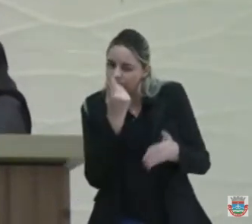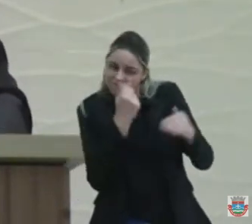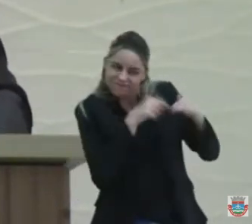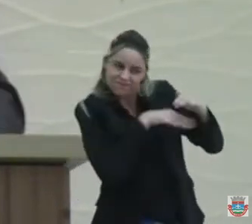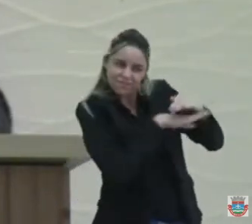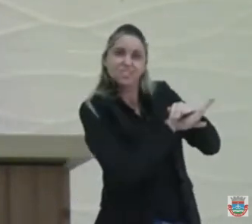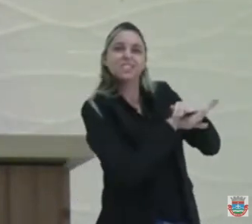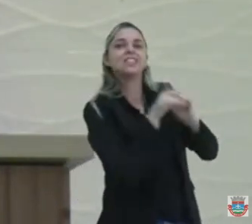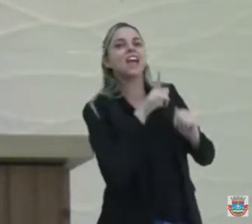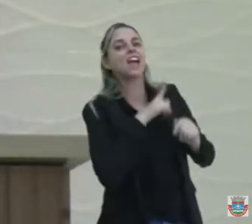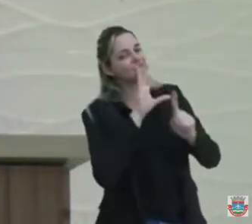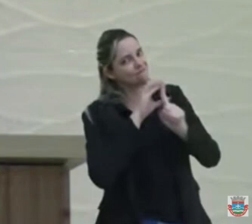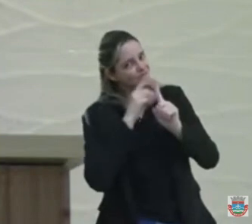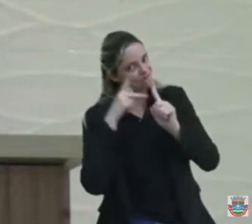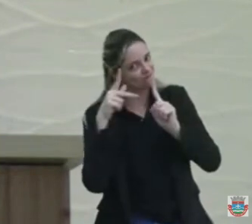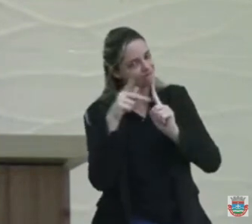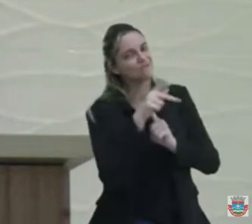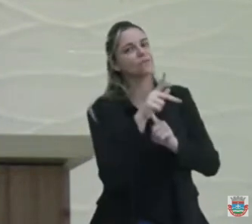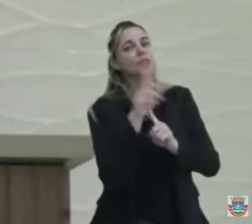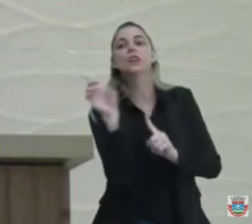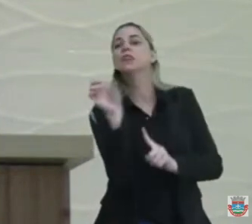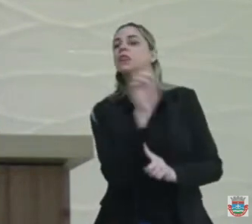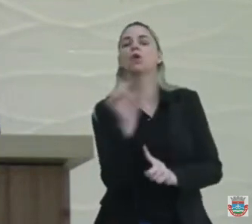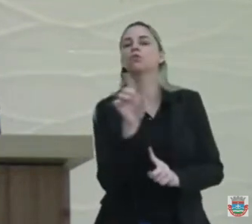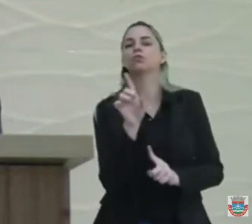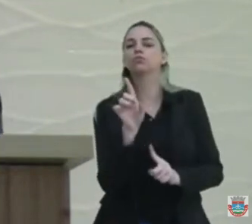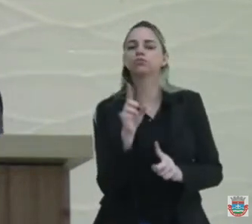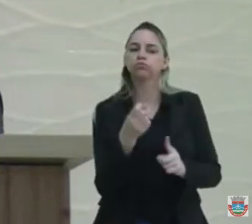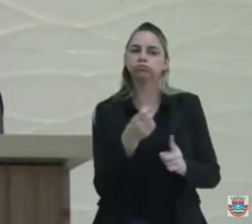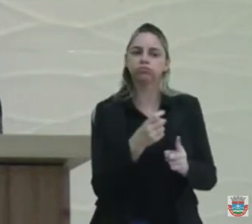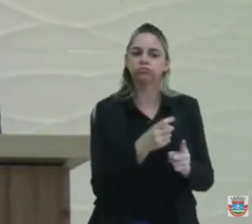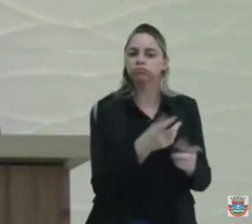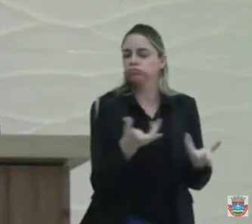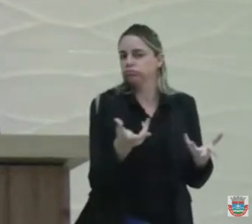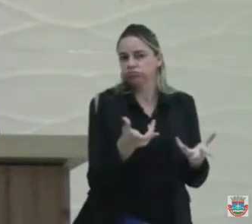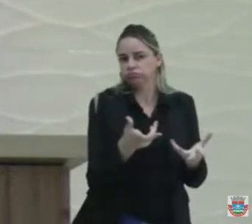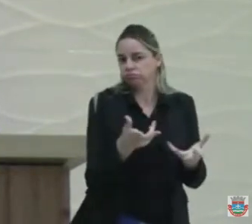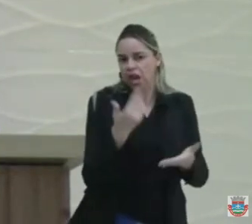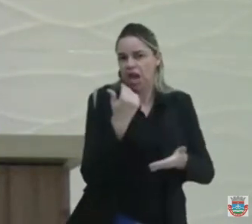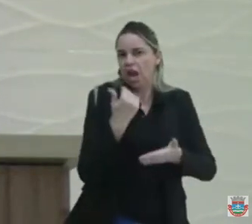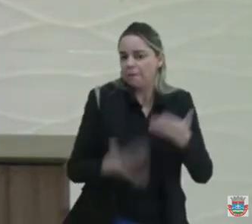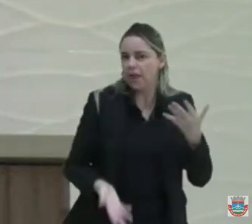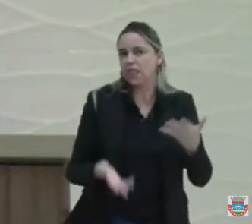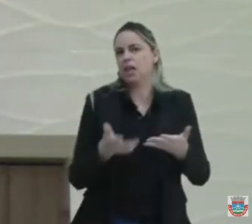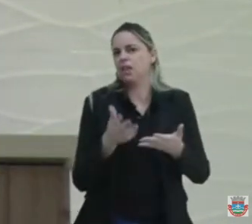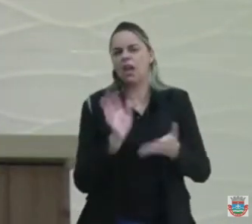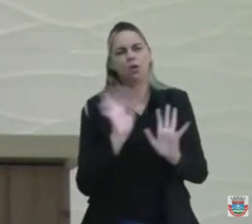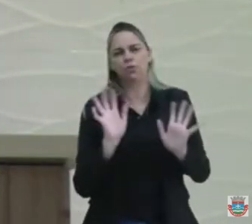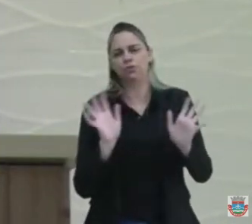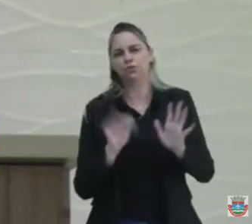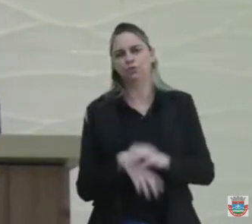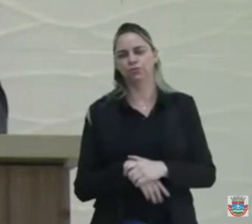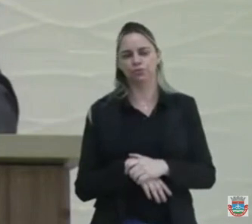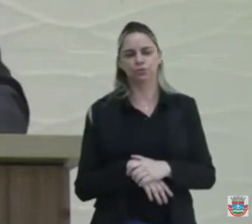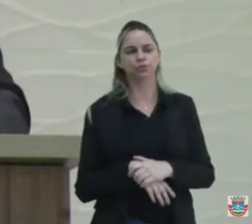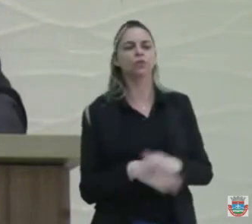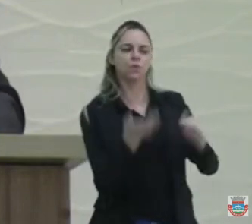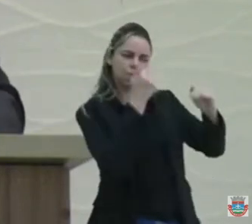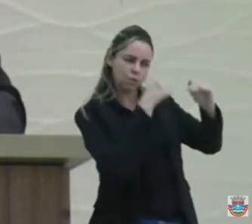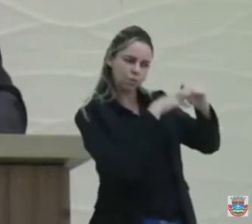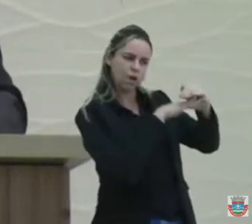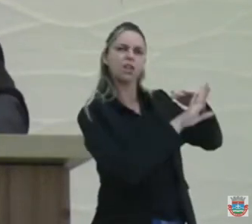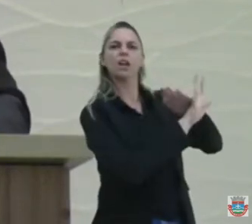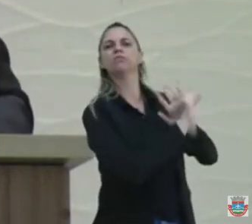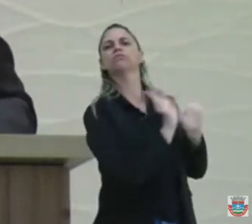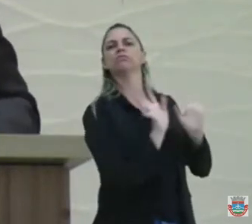do Prevuna não vai ser gasto. Ele vai ser, né, continuar represado durante